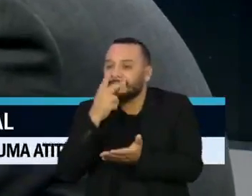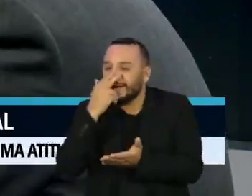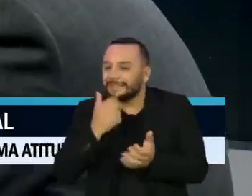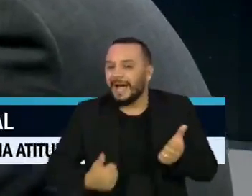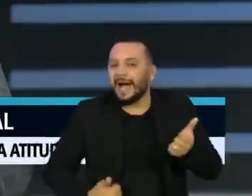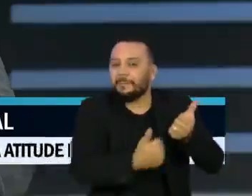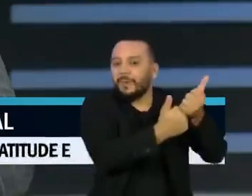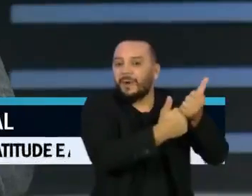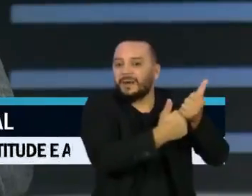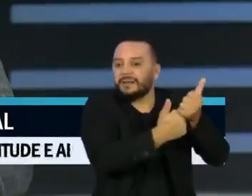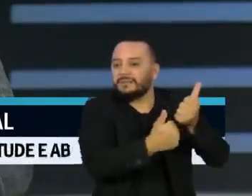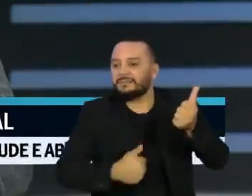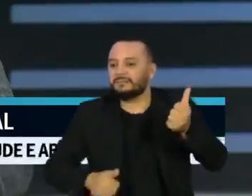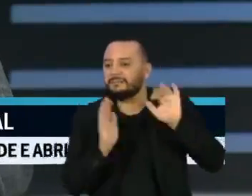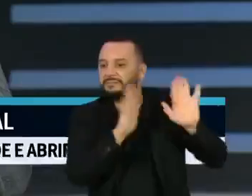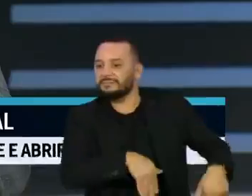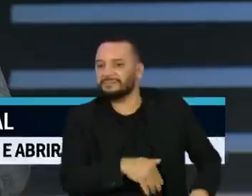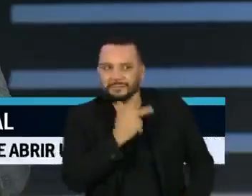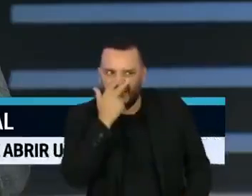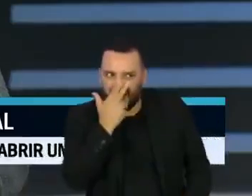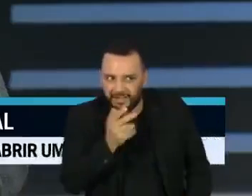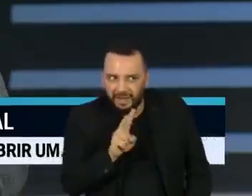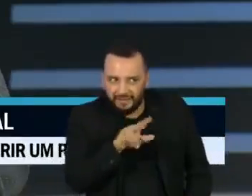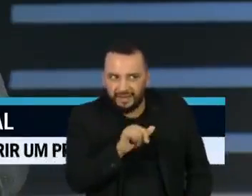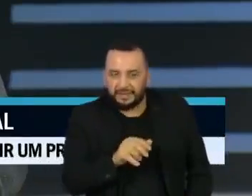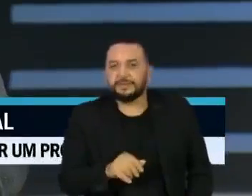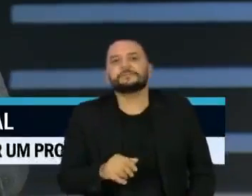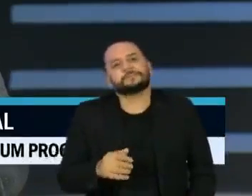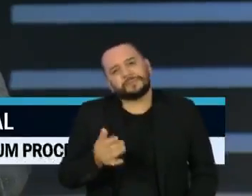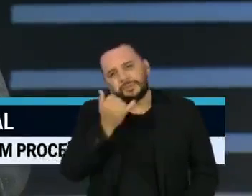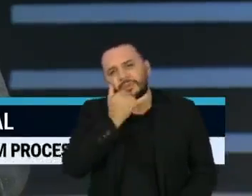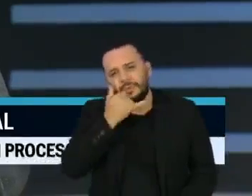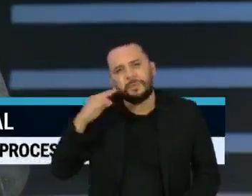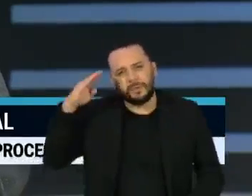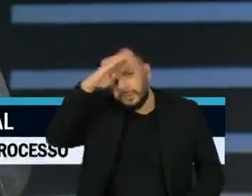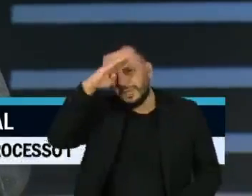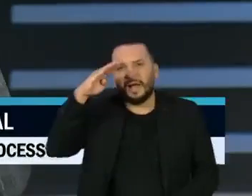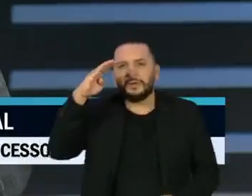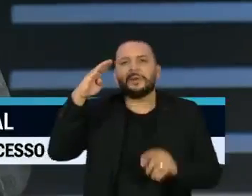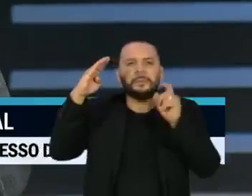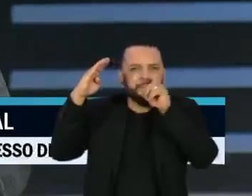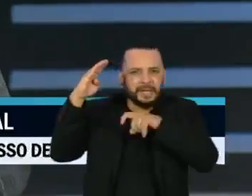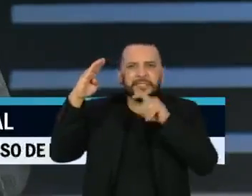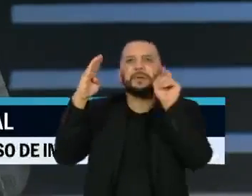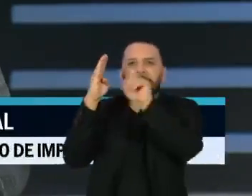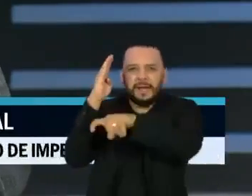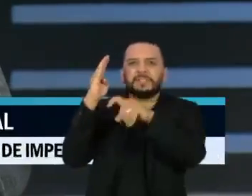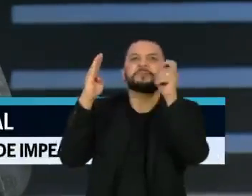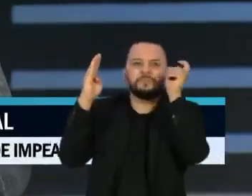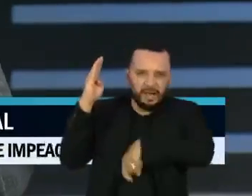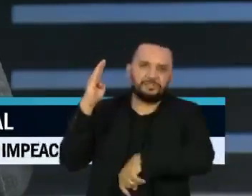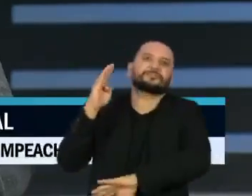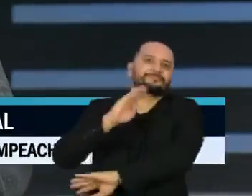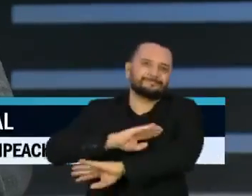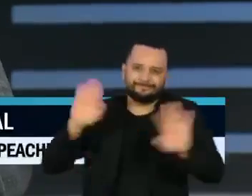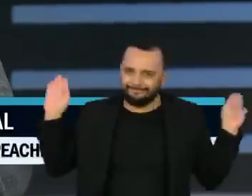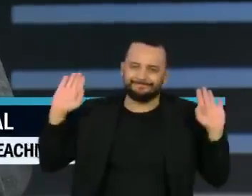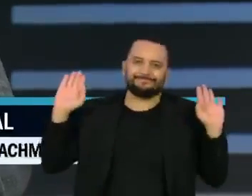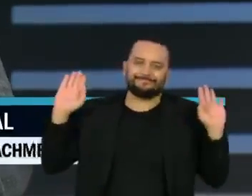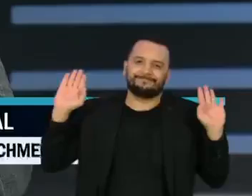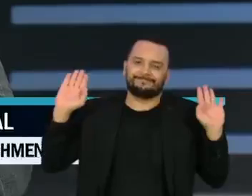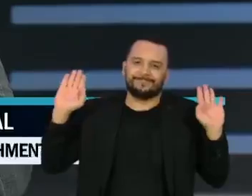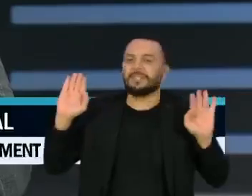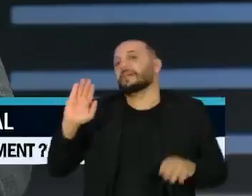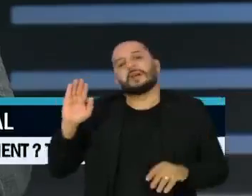noite, minutos atrás, e mentiu, porque Bolsonaro mente, mente e mente. Ele não tem compromisso com a verdade. Não adianta esperar de